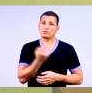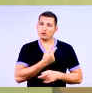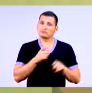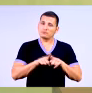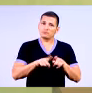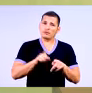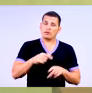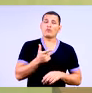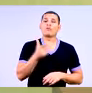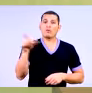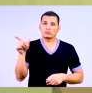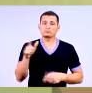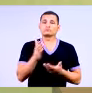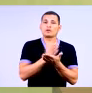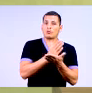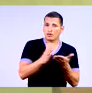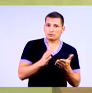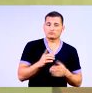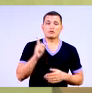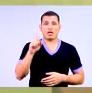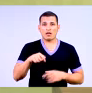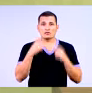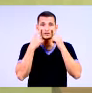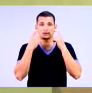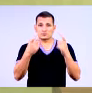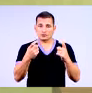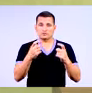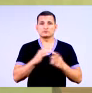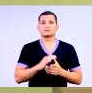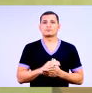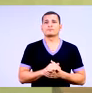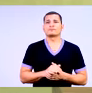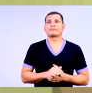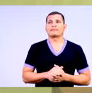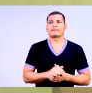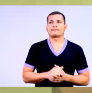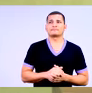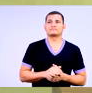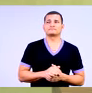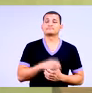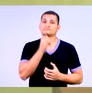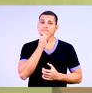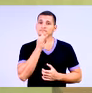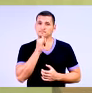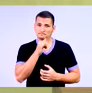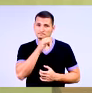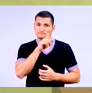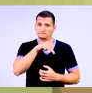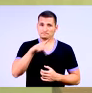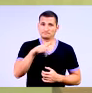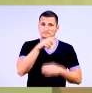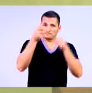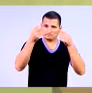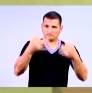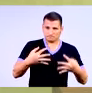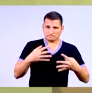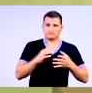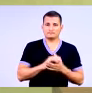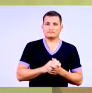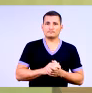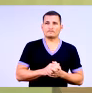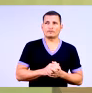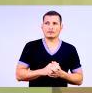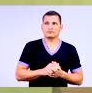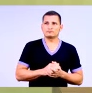alguém. Né? É interessante quando o exemplo que a professora Cleo falou, que a